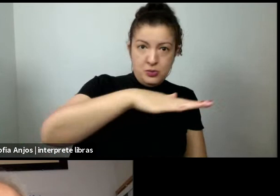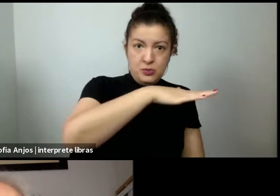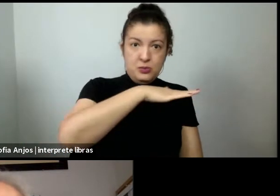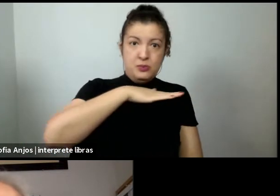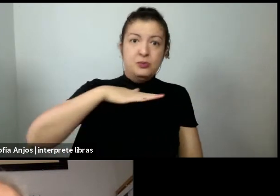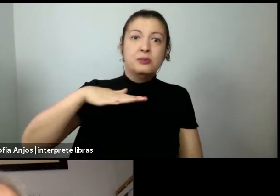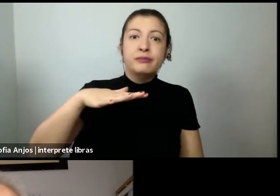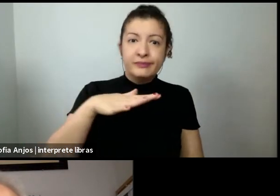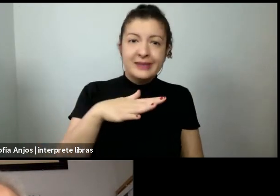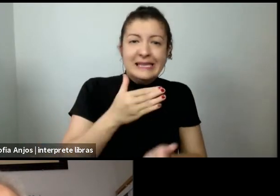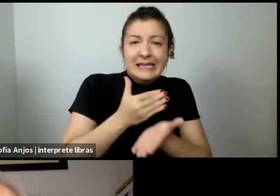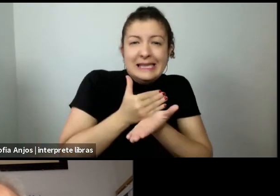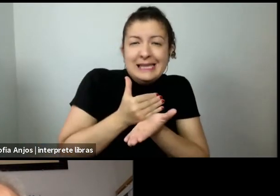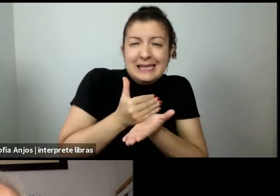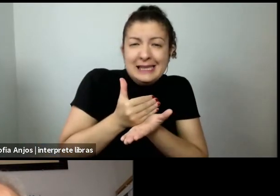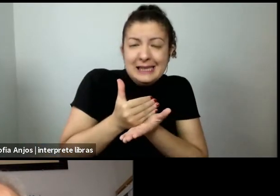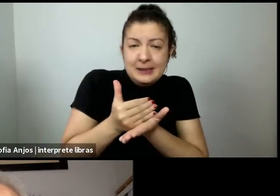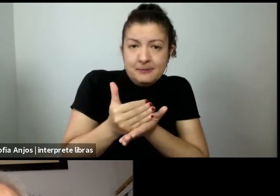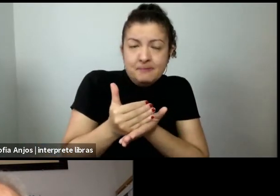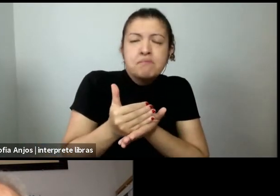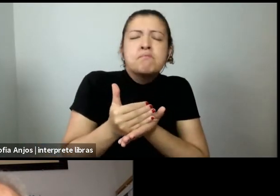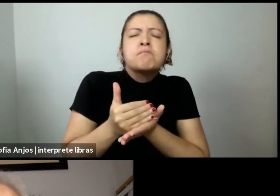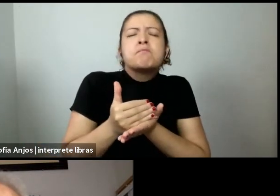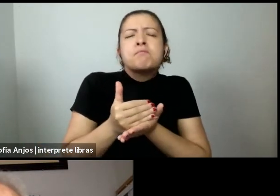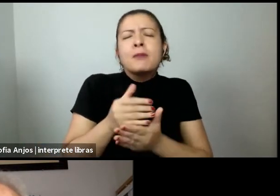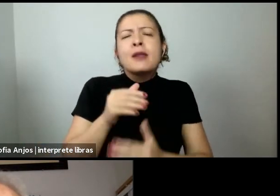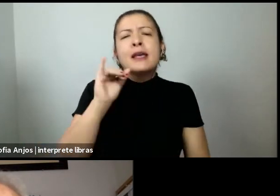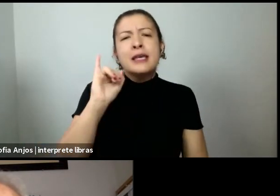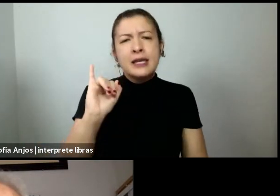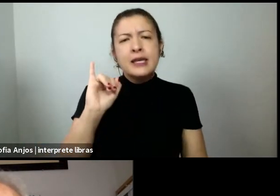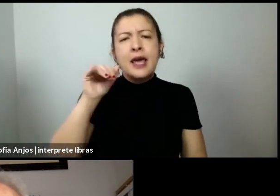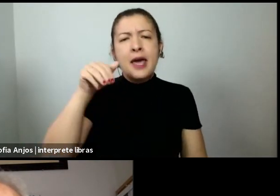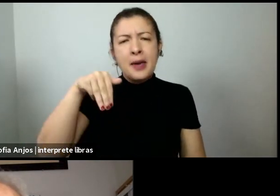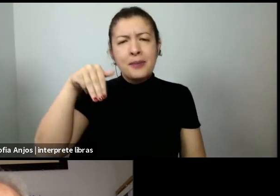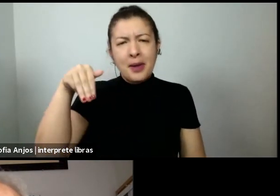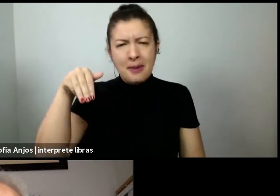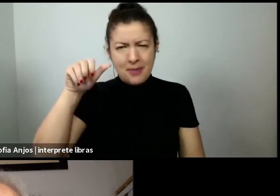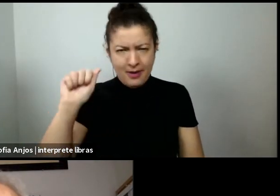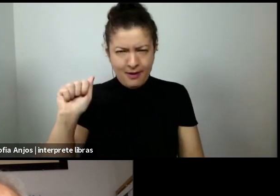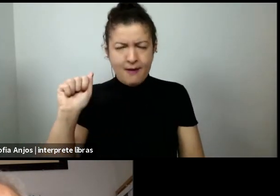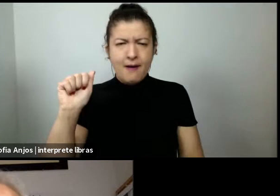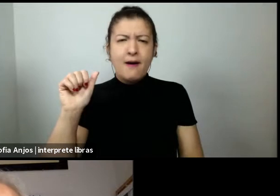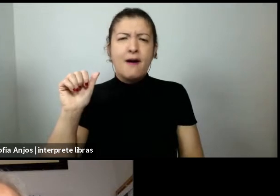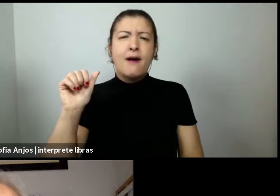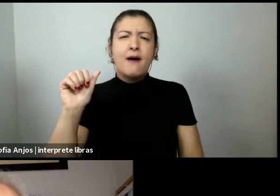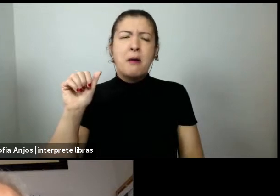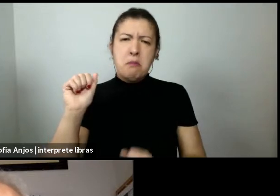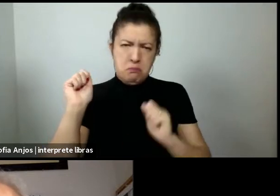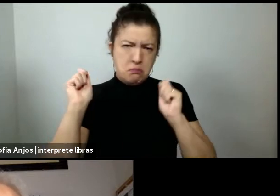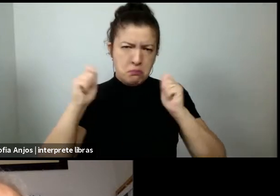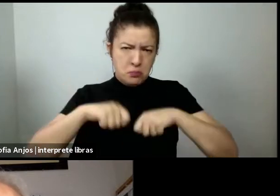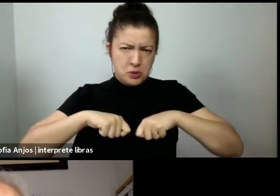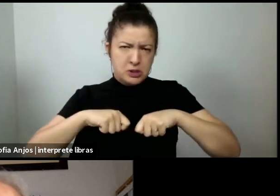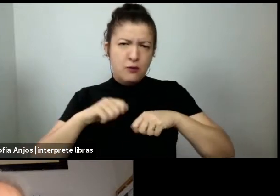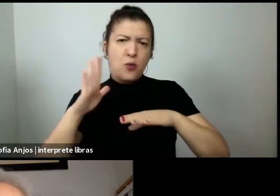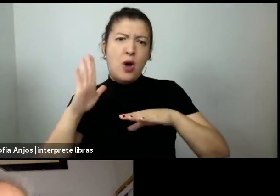identificação dos IMMAs pode auxiliar no aprimoramento e implementação dessas importantes